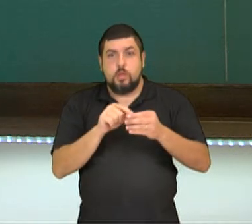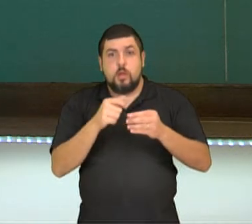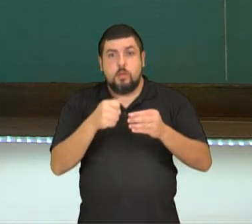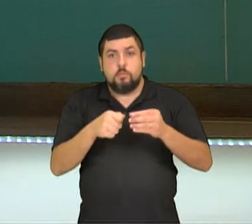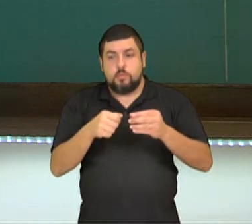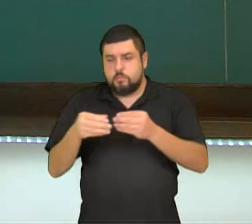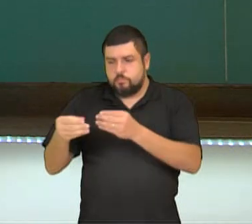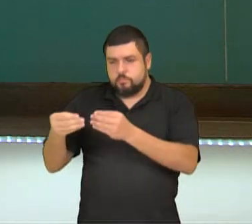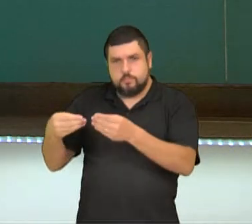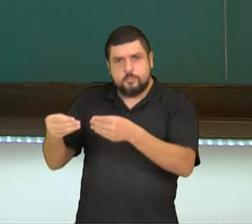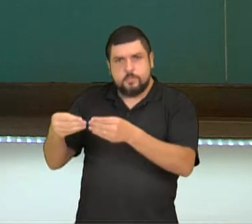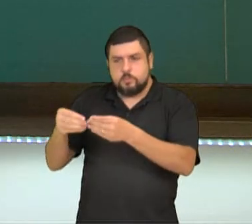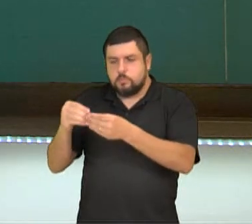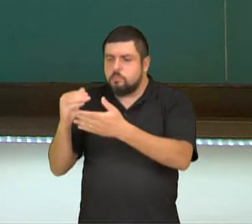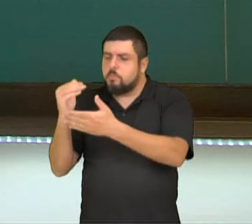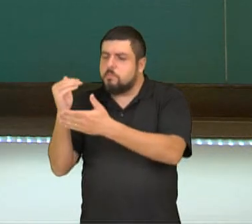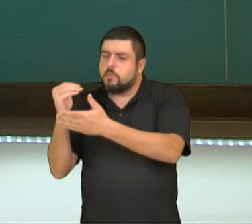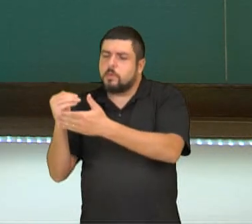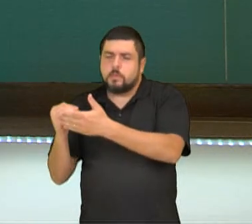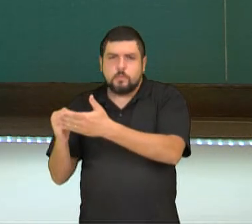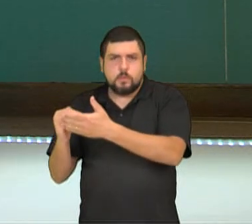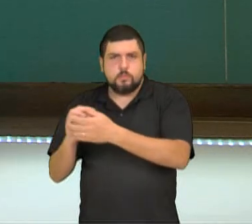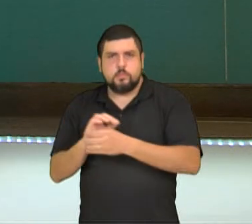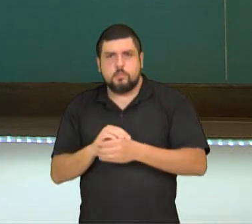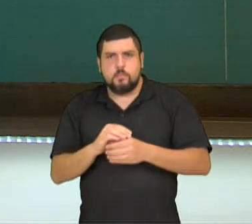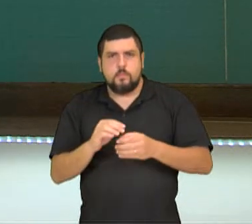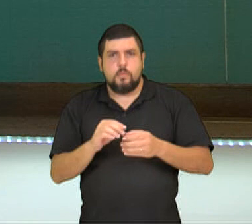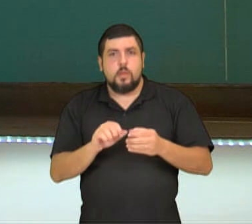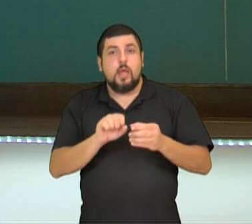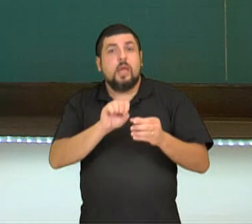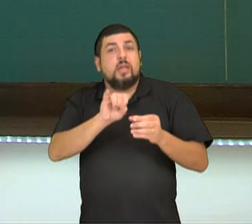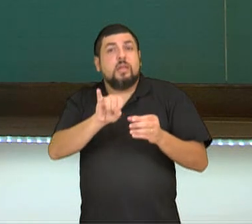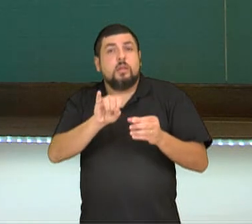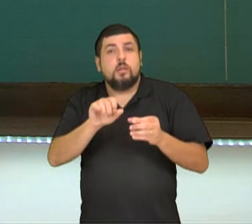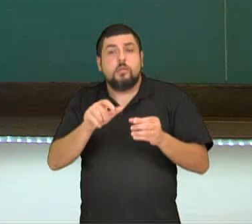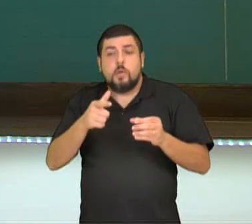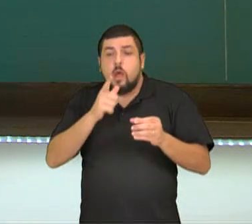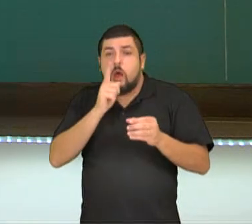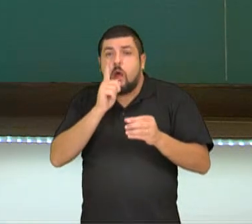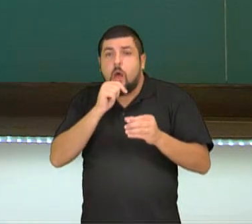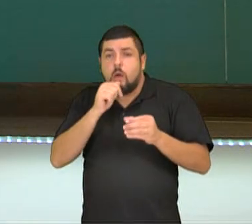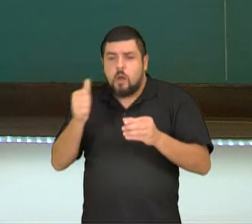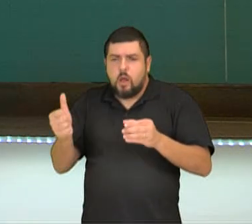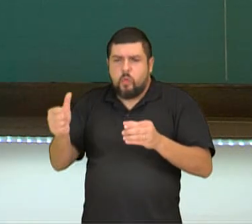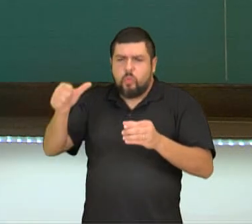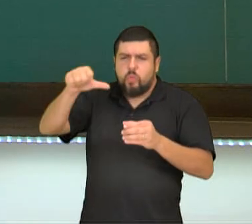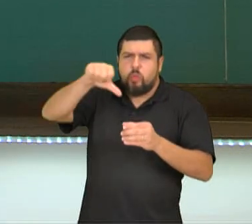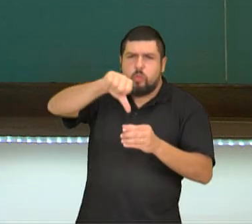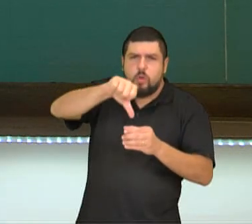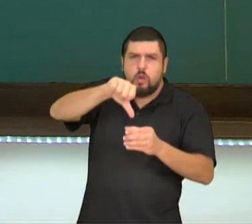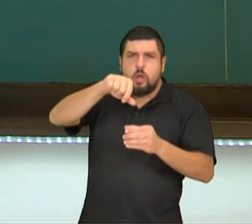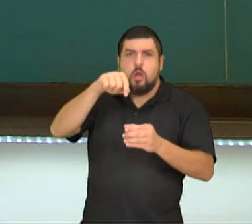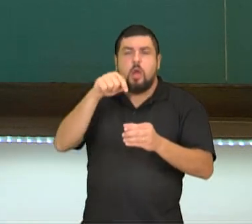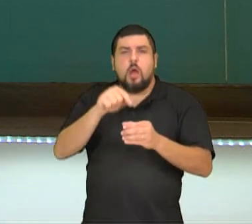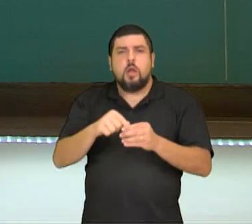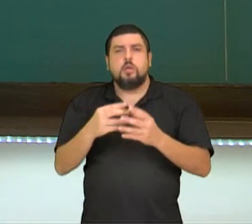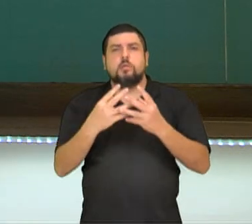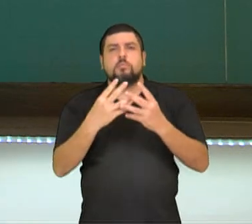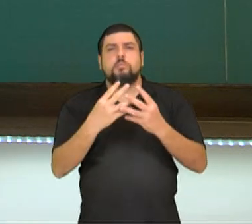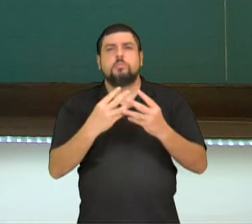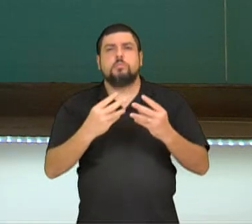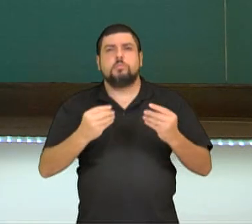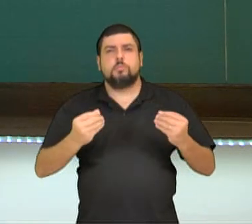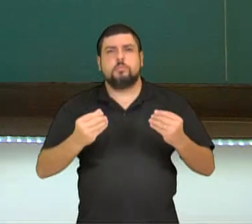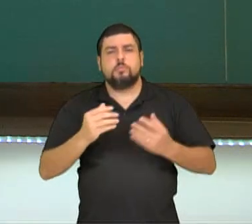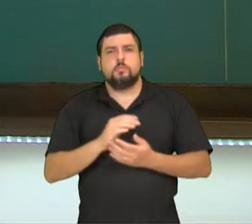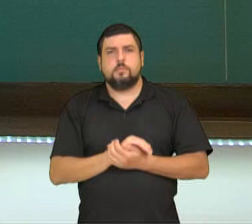verso do meu pacote de suco. Quando eu adiciono mais água naquele suco, aí sim eu estou fazendo uma diluição, certo?